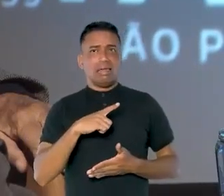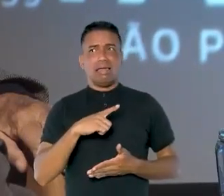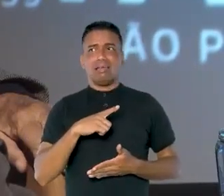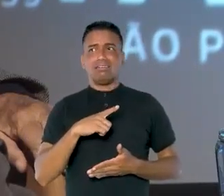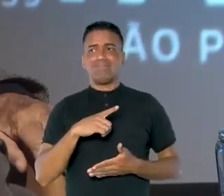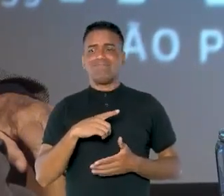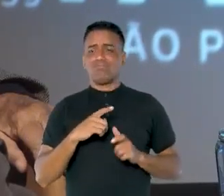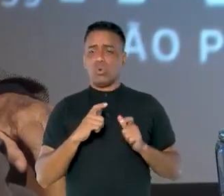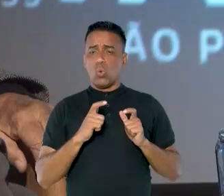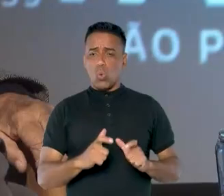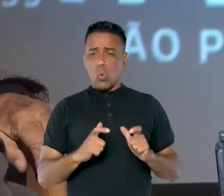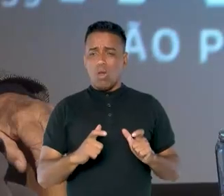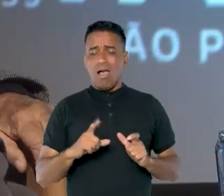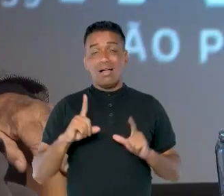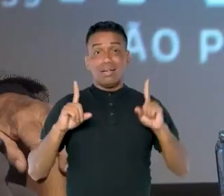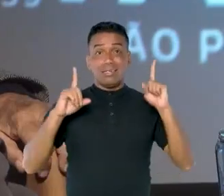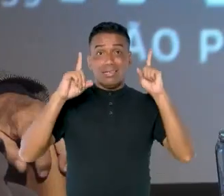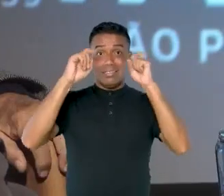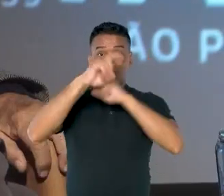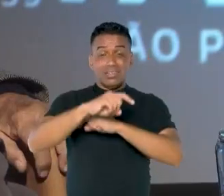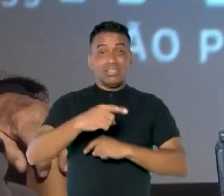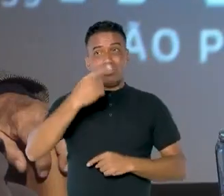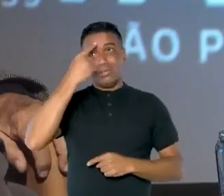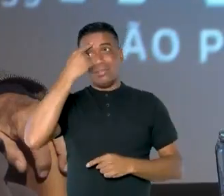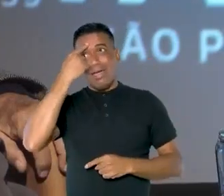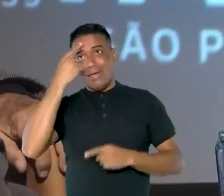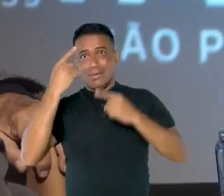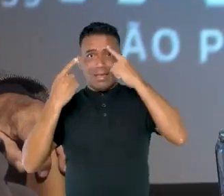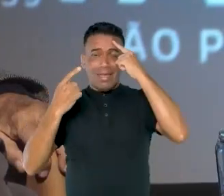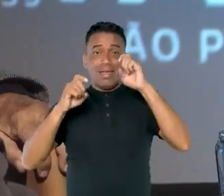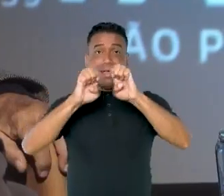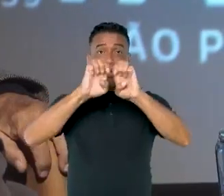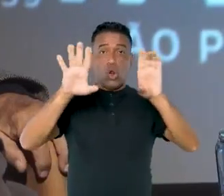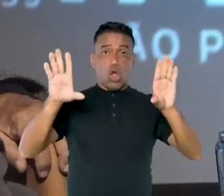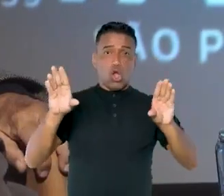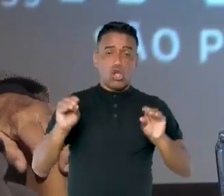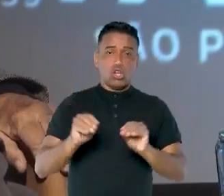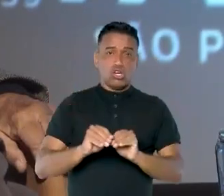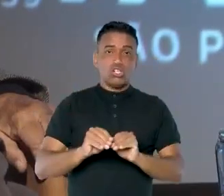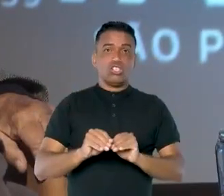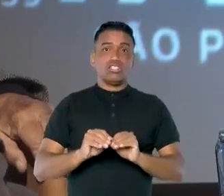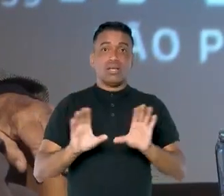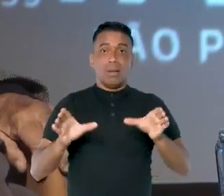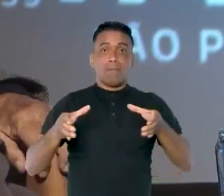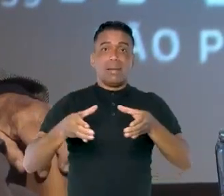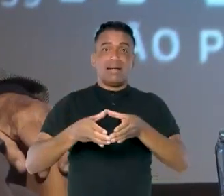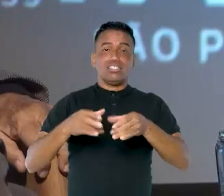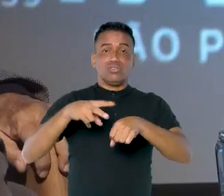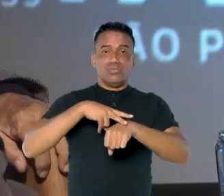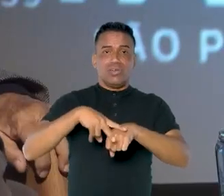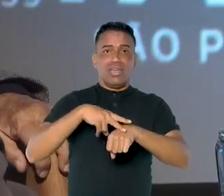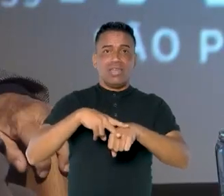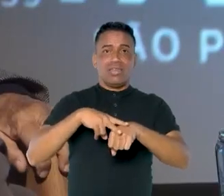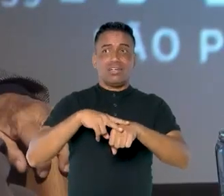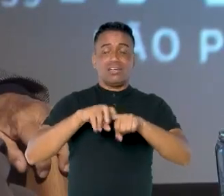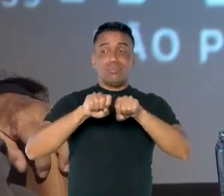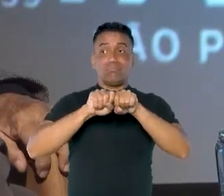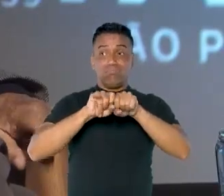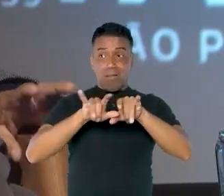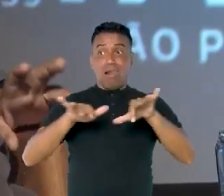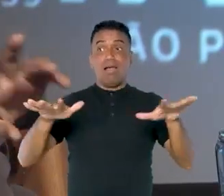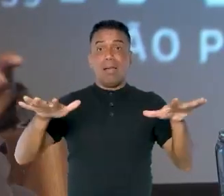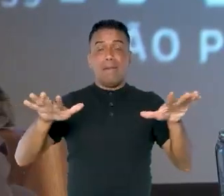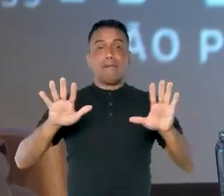difícil. As ideias ecológicas do Partido Verde e tal, elas se difundiram, mas